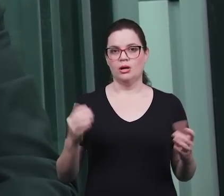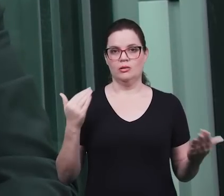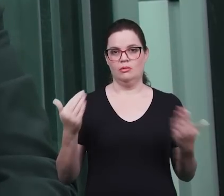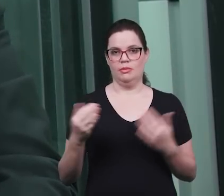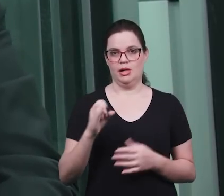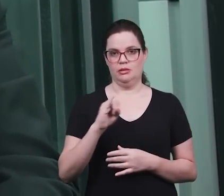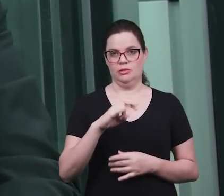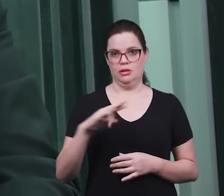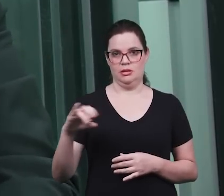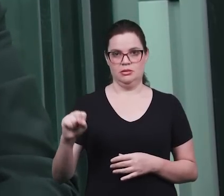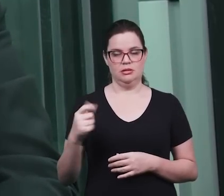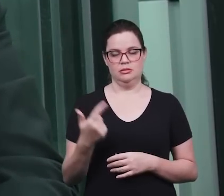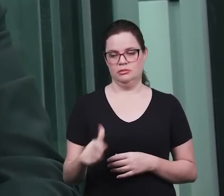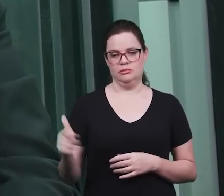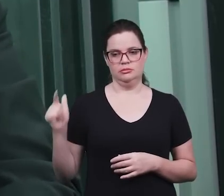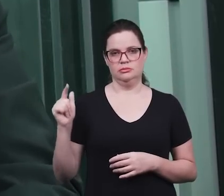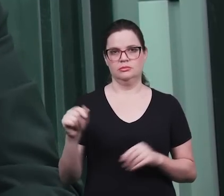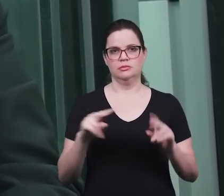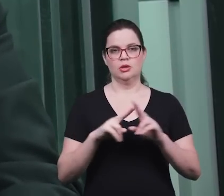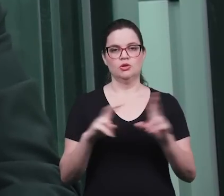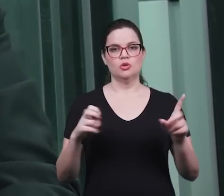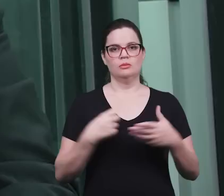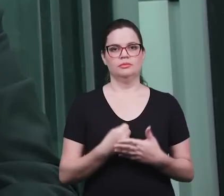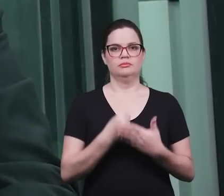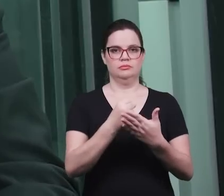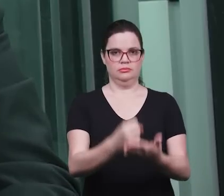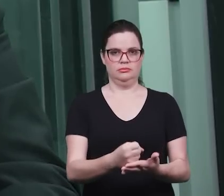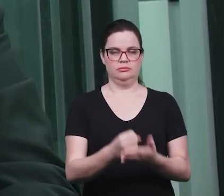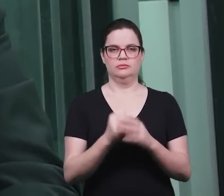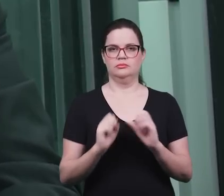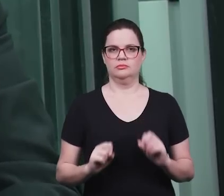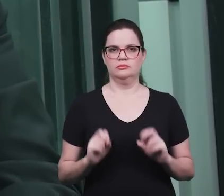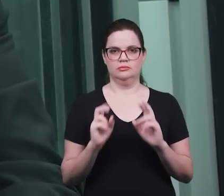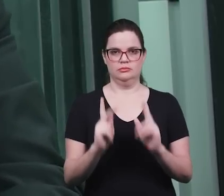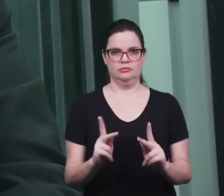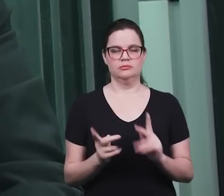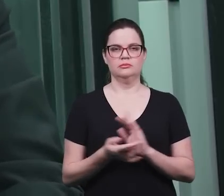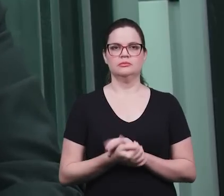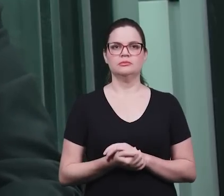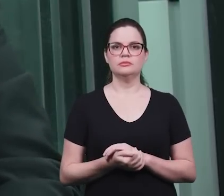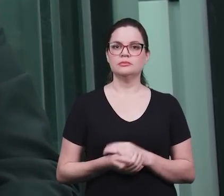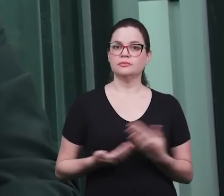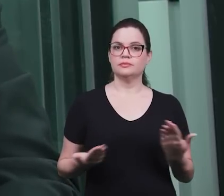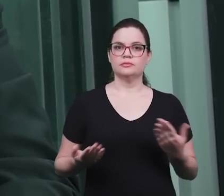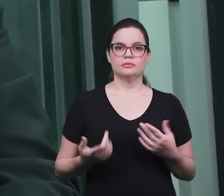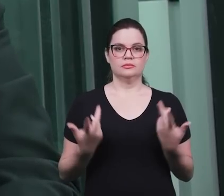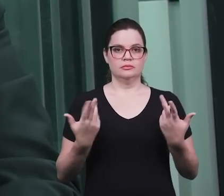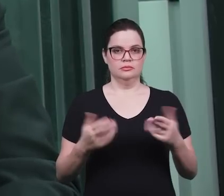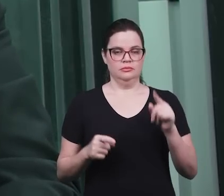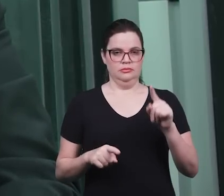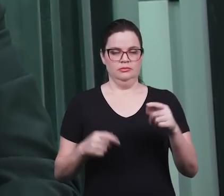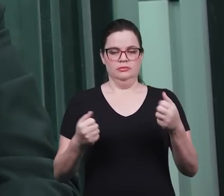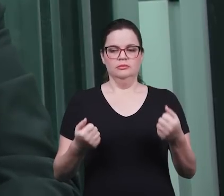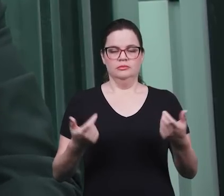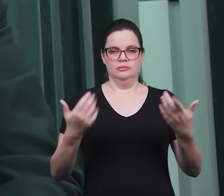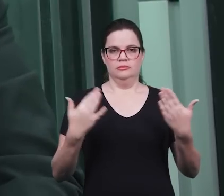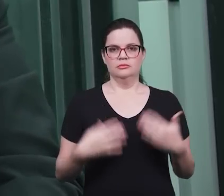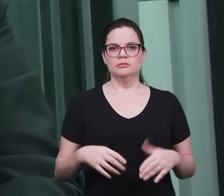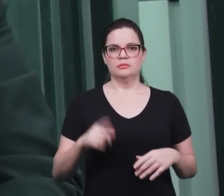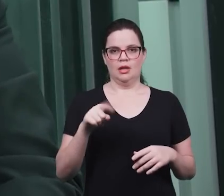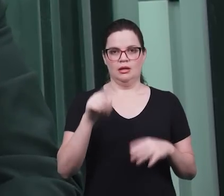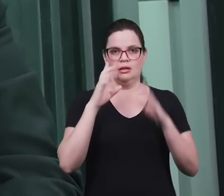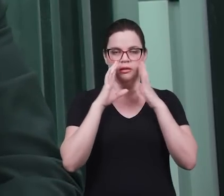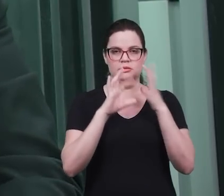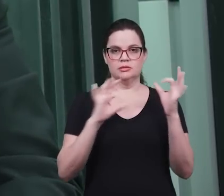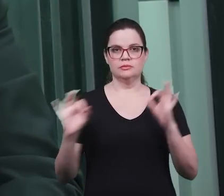compare ao INSS em termos de assistência, tá? No caso da telespectadora,